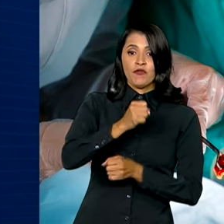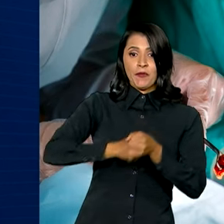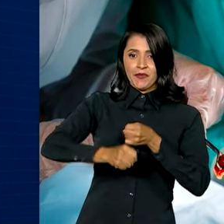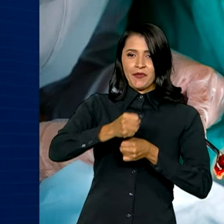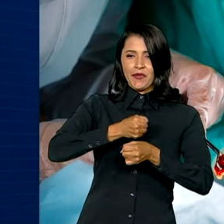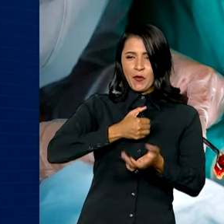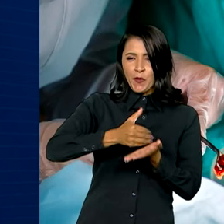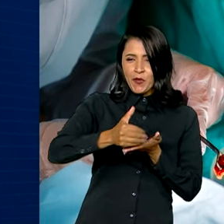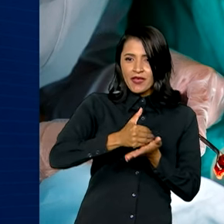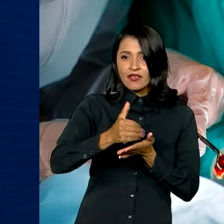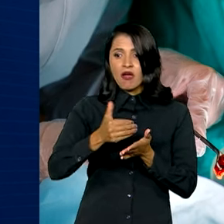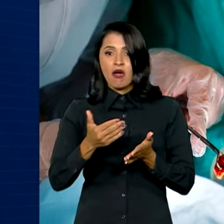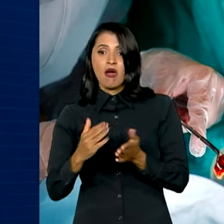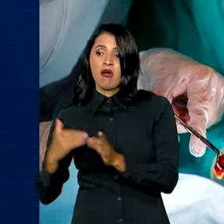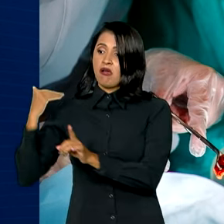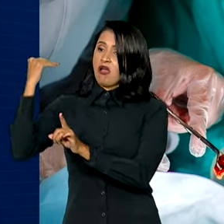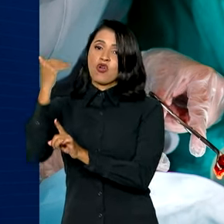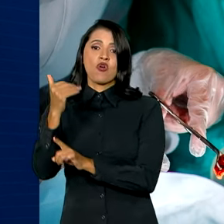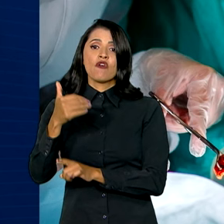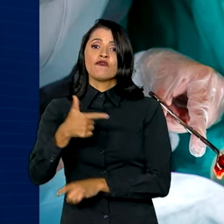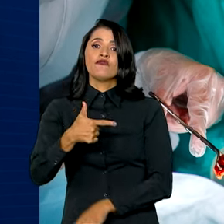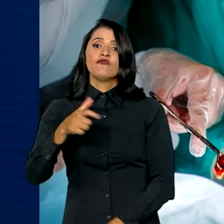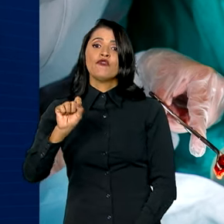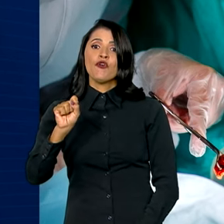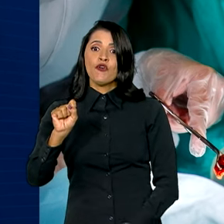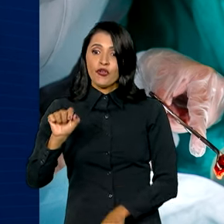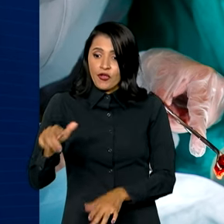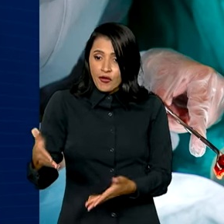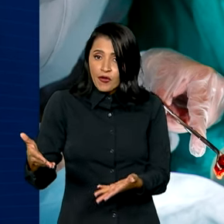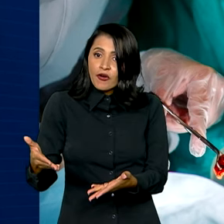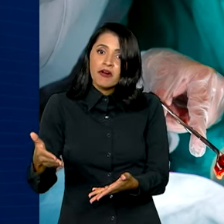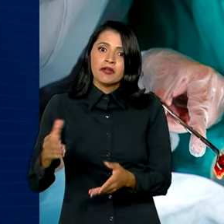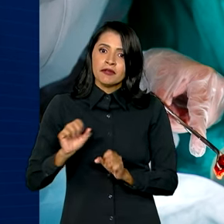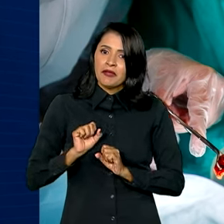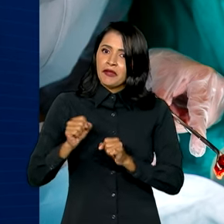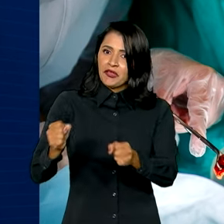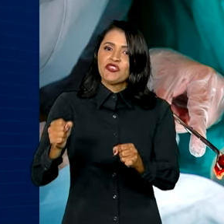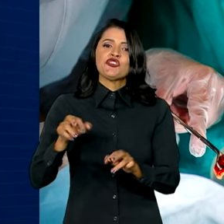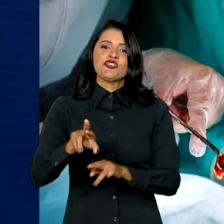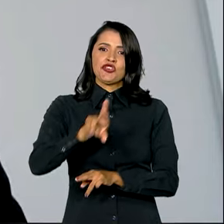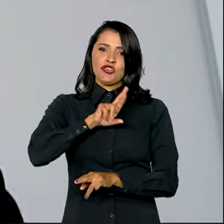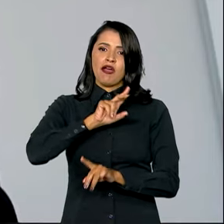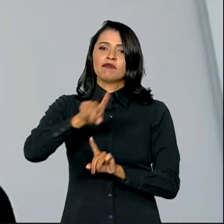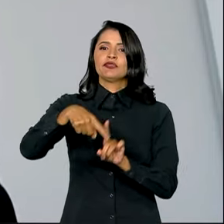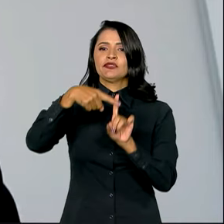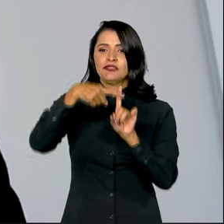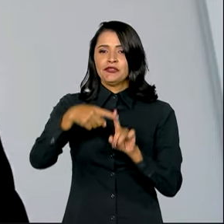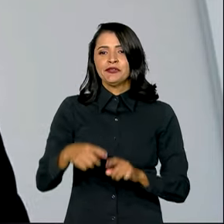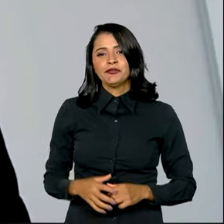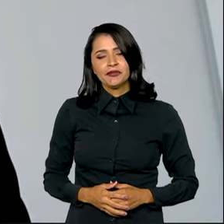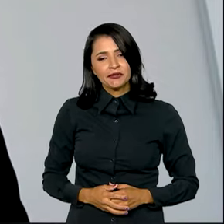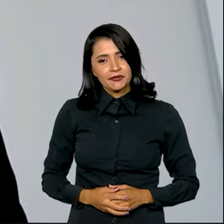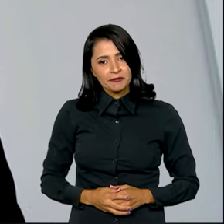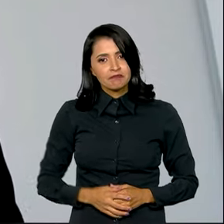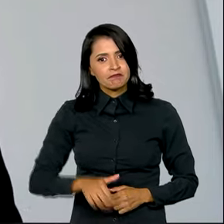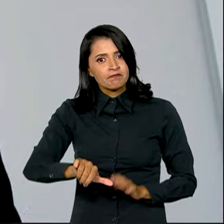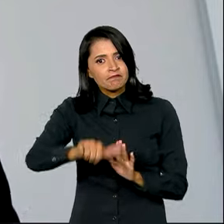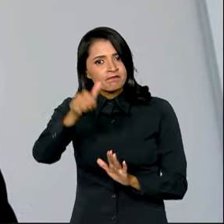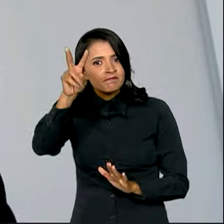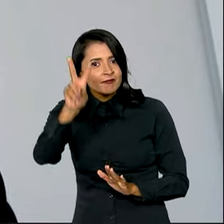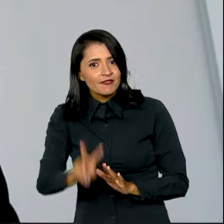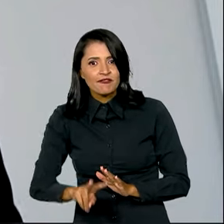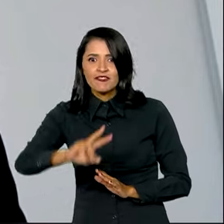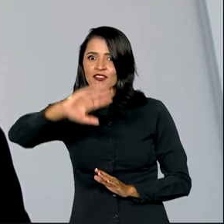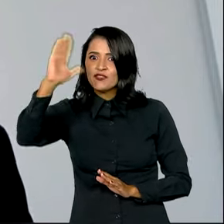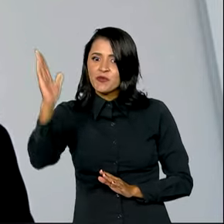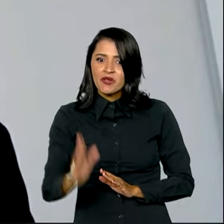passado para 28 atualmente. Esforço que já está dando resultado. O Brasil, pela primeira vez na história,